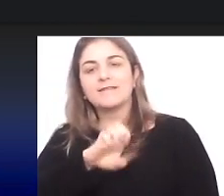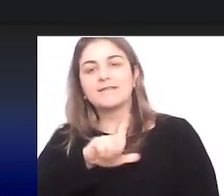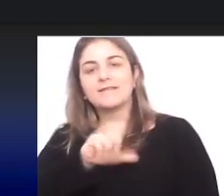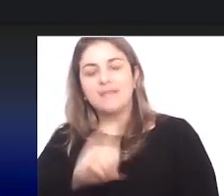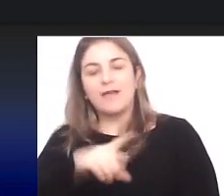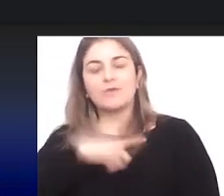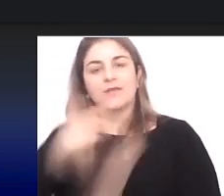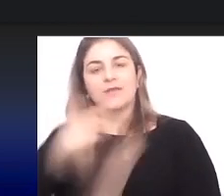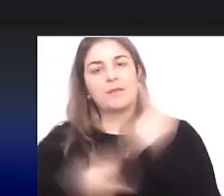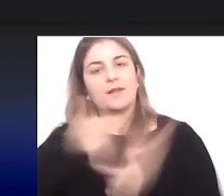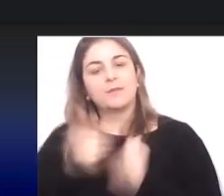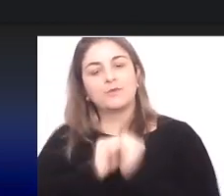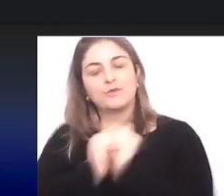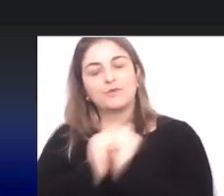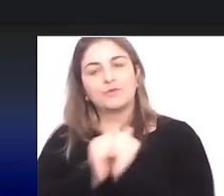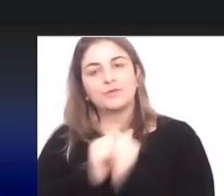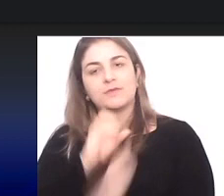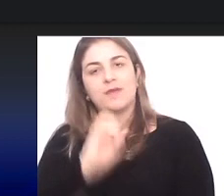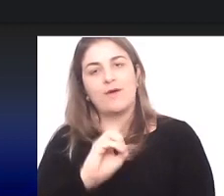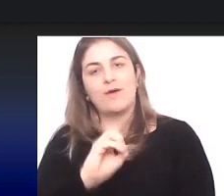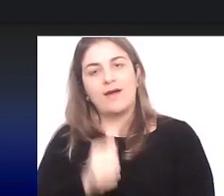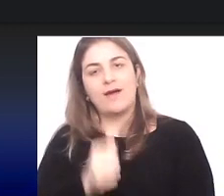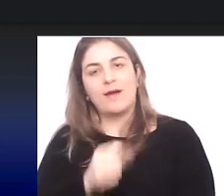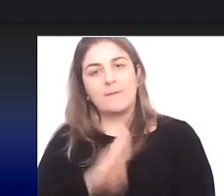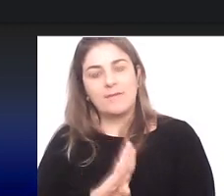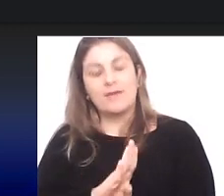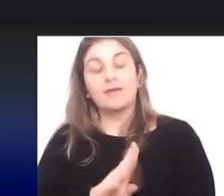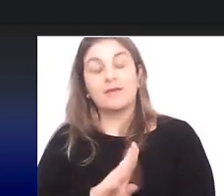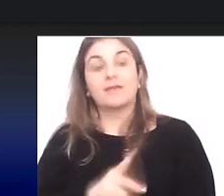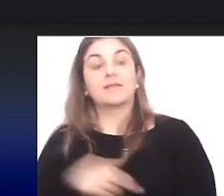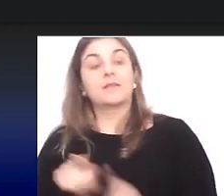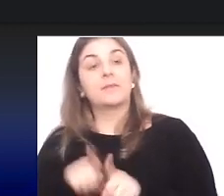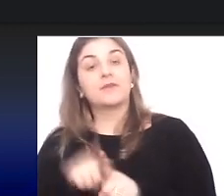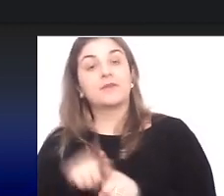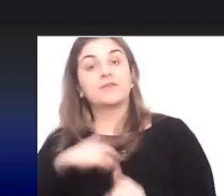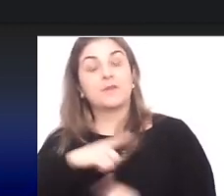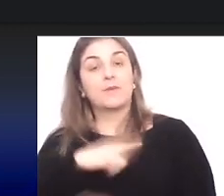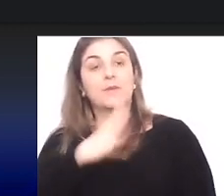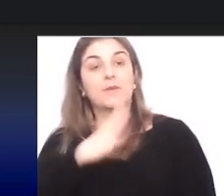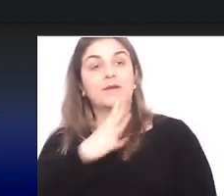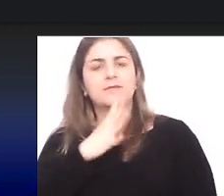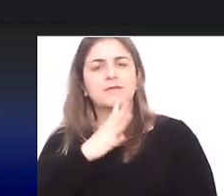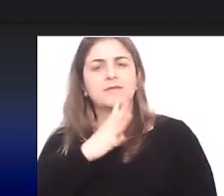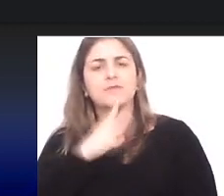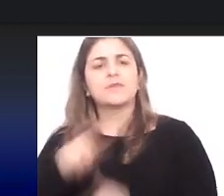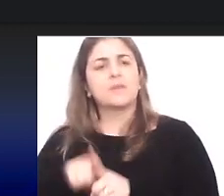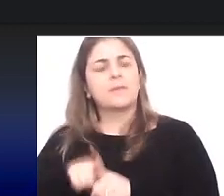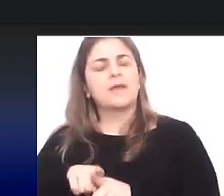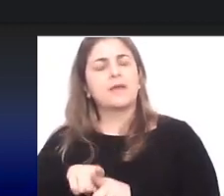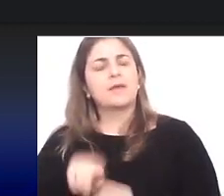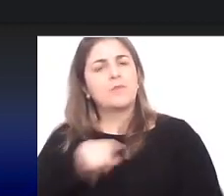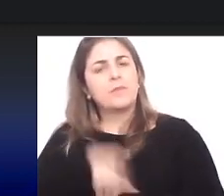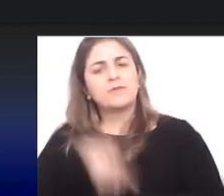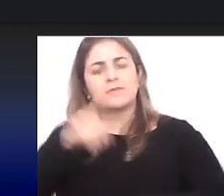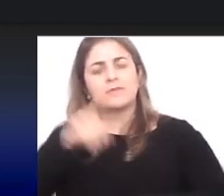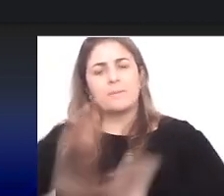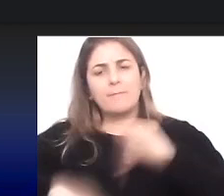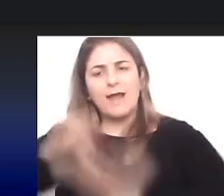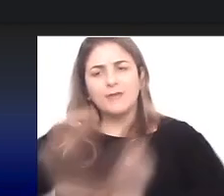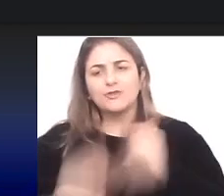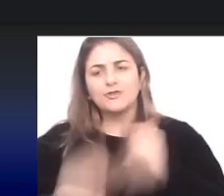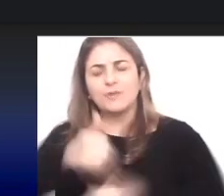OAB, de tê-lo visto atuando como essa